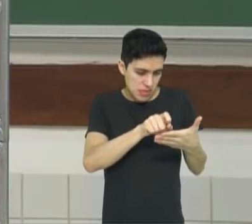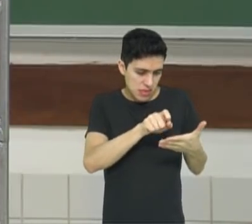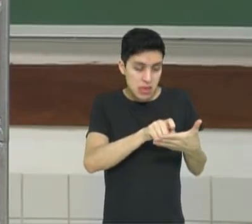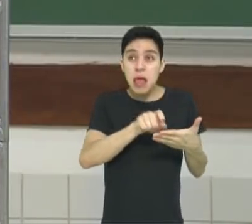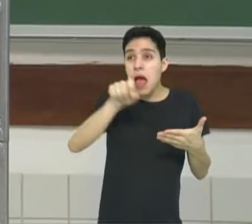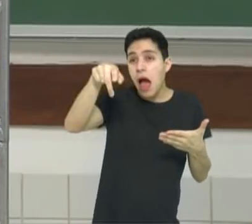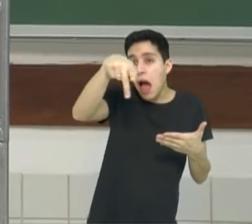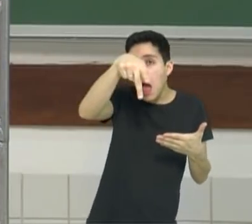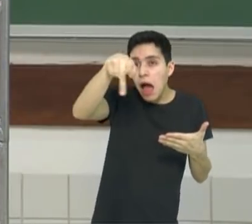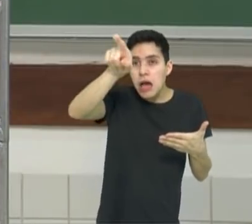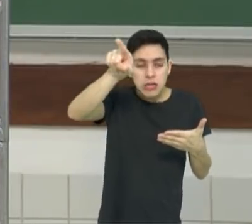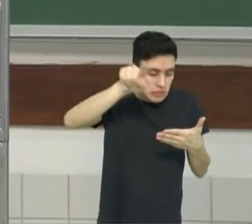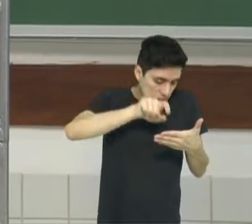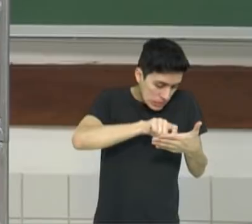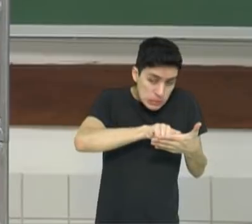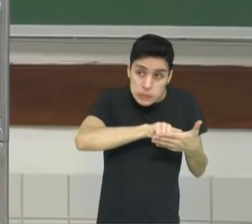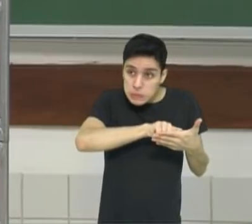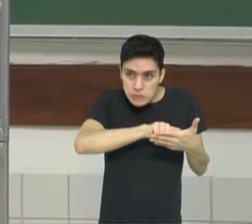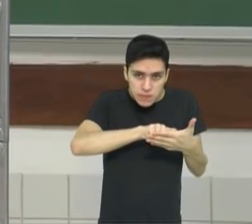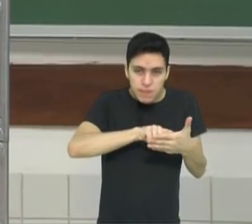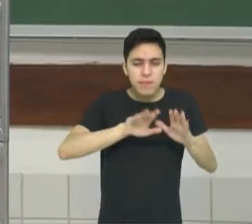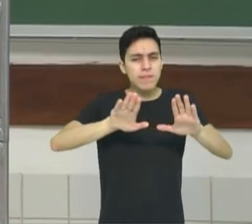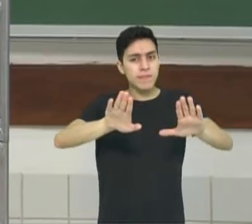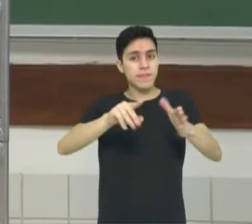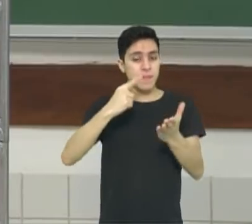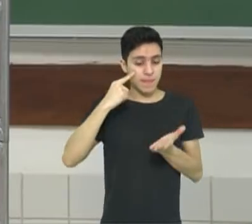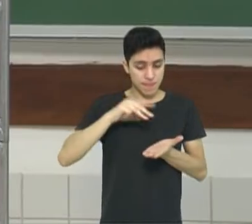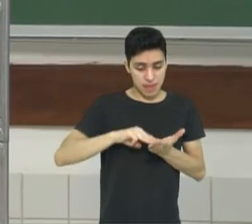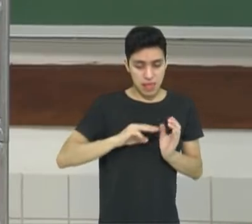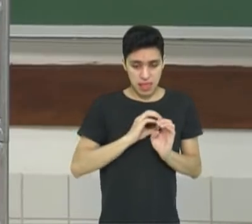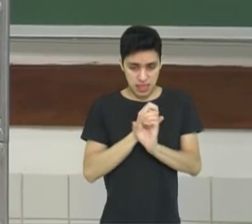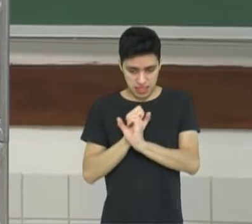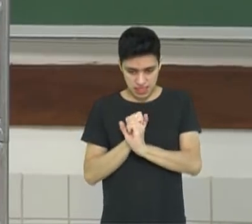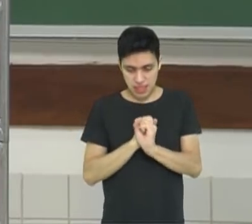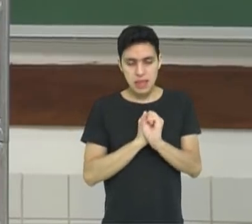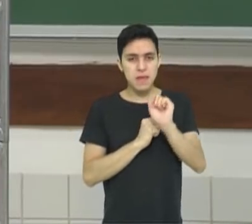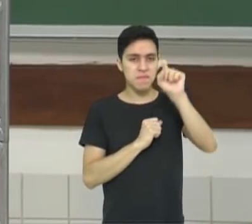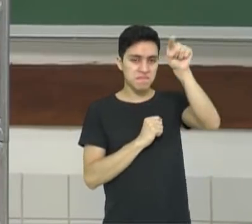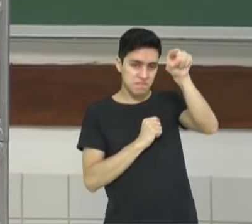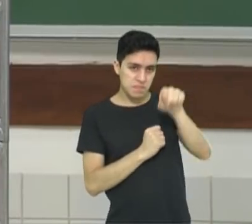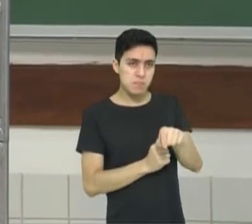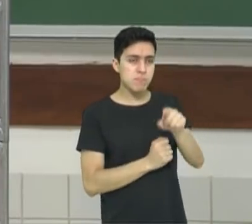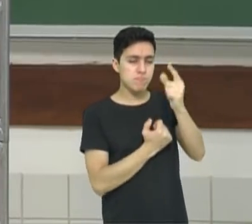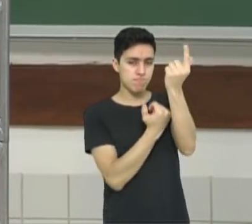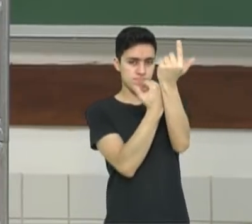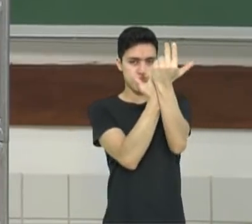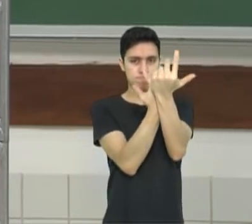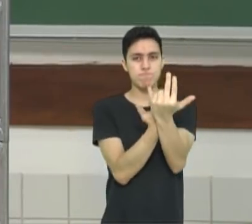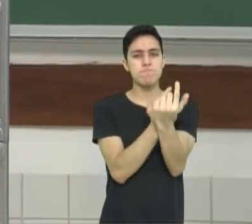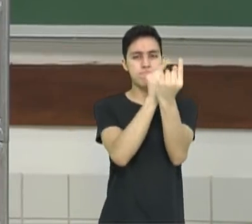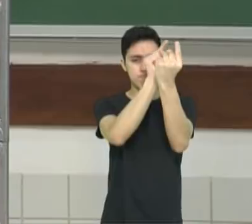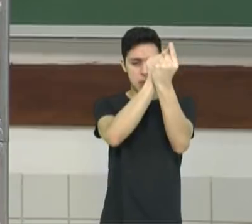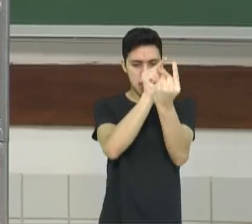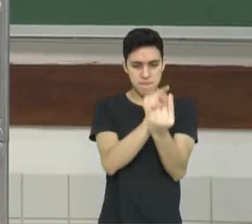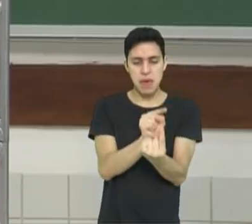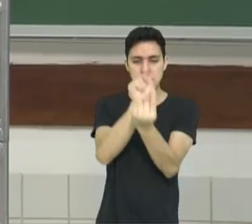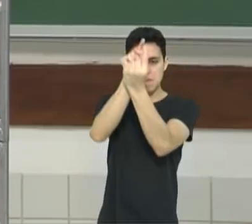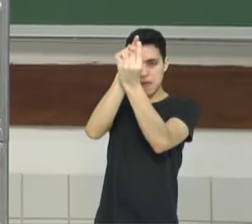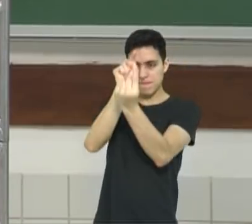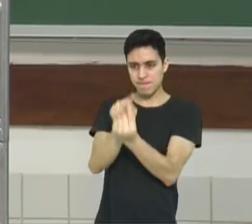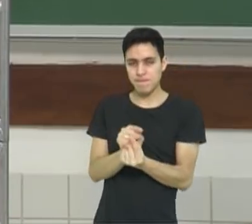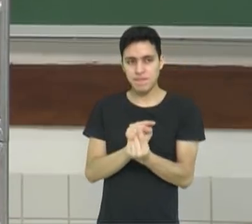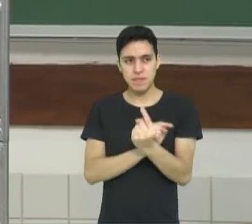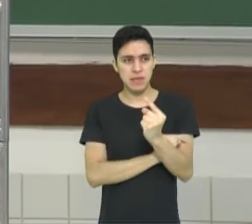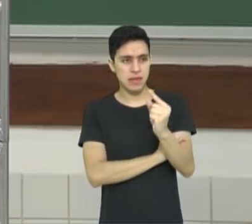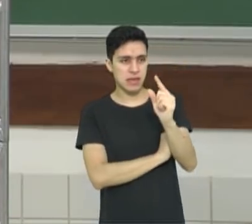ok? Então, o método da adição, você soma termo a termo. Então, as letrinhas aí são T e